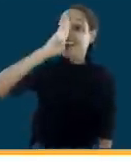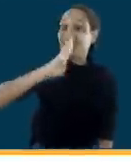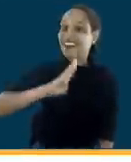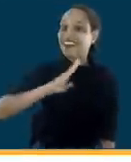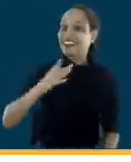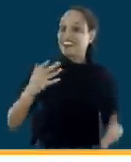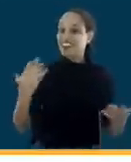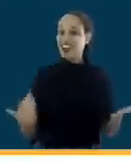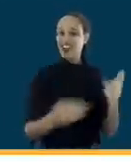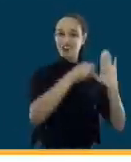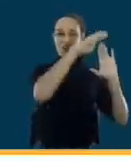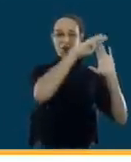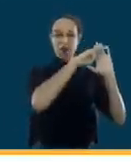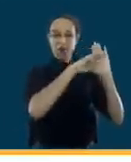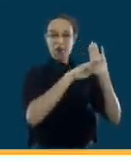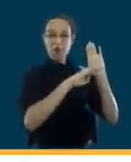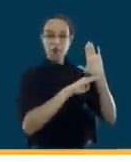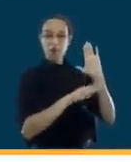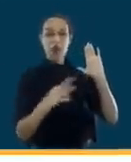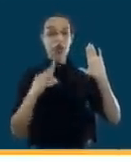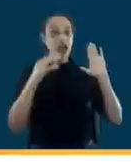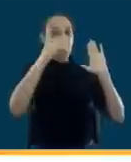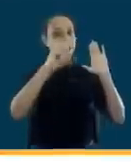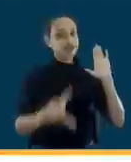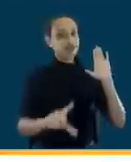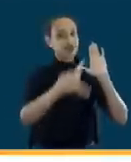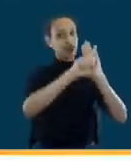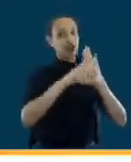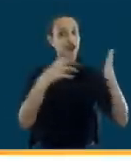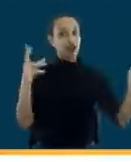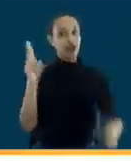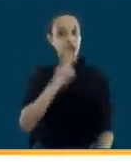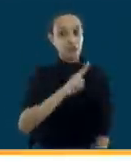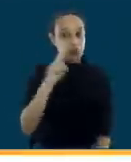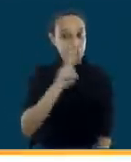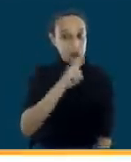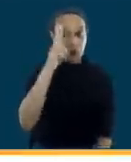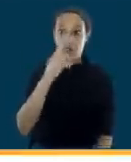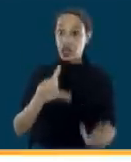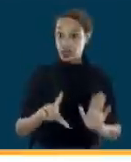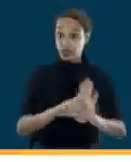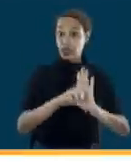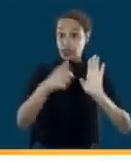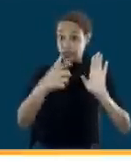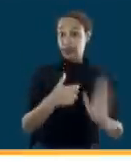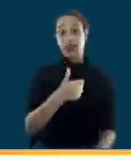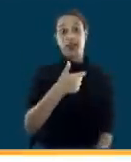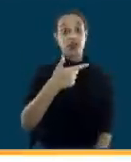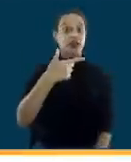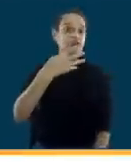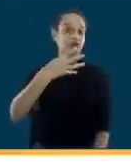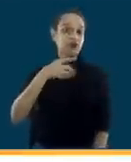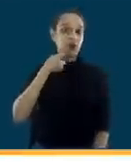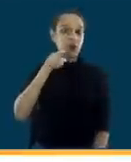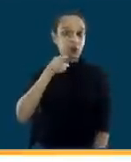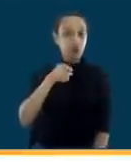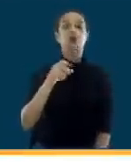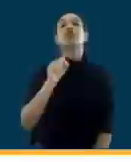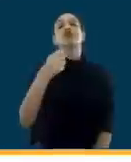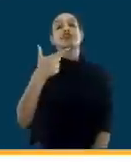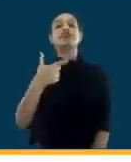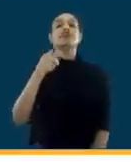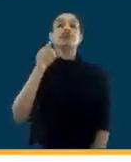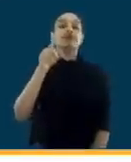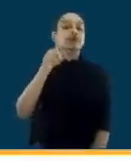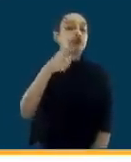detalhado de cada aspecto da Lei de Emergência Cultural Aldir Blanc, Lei 14.017 de 2020, sancionada